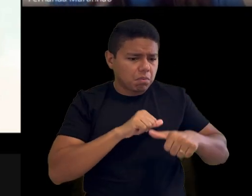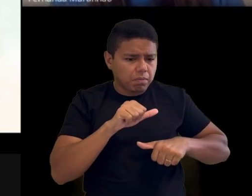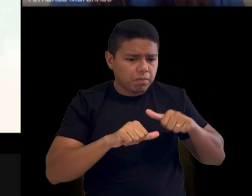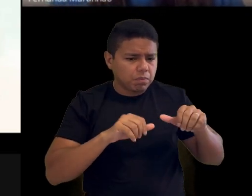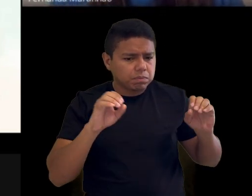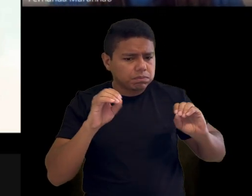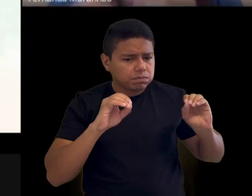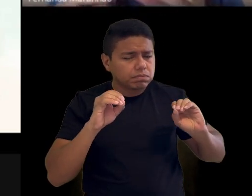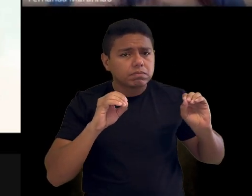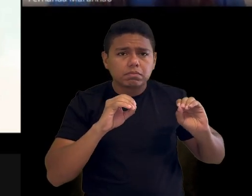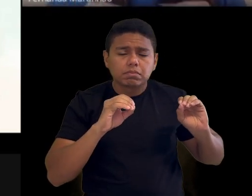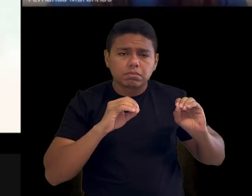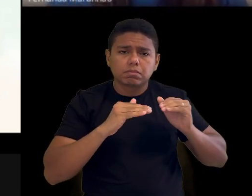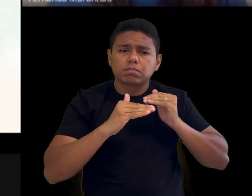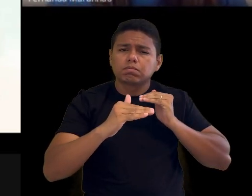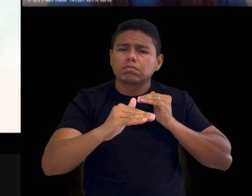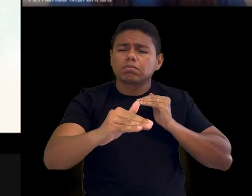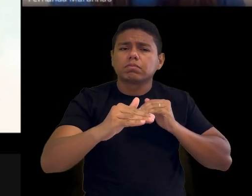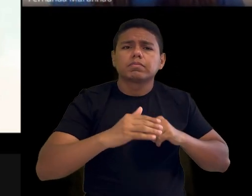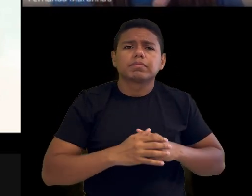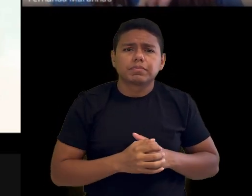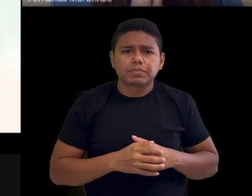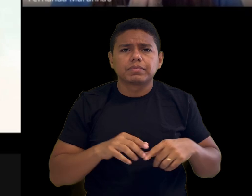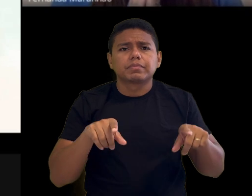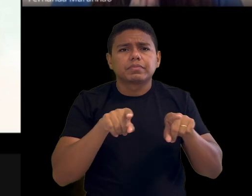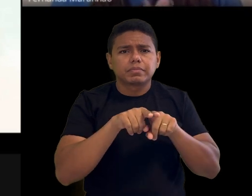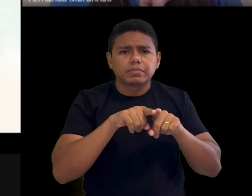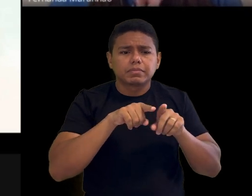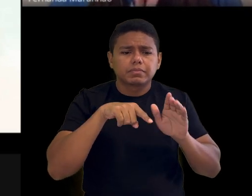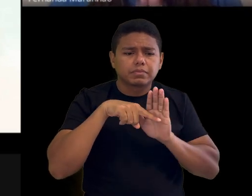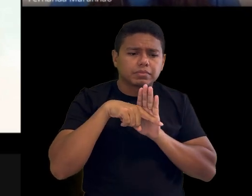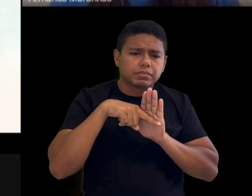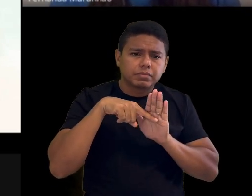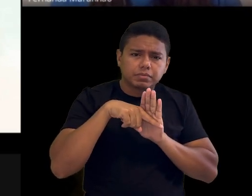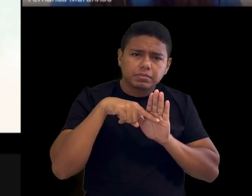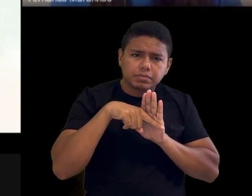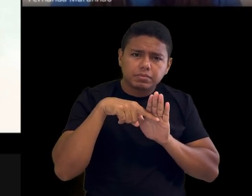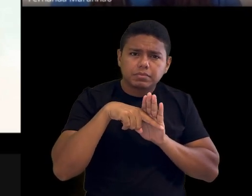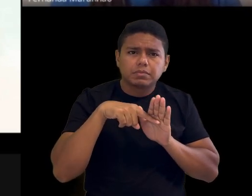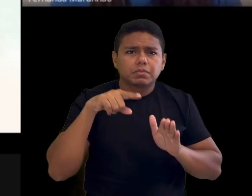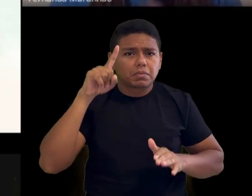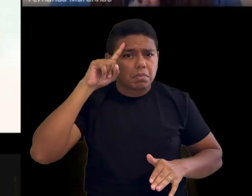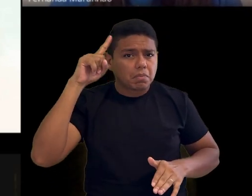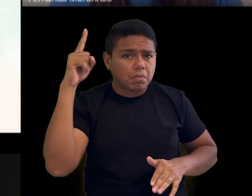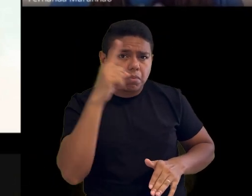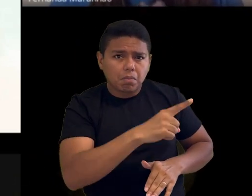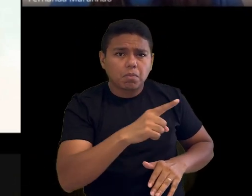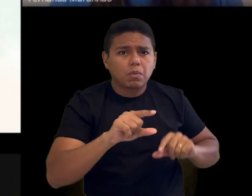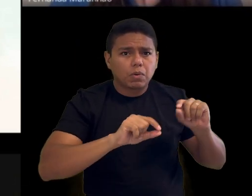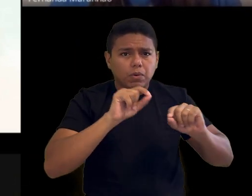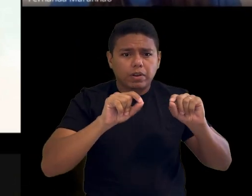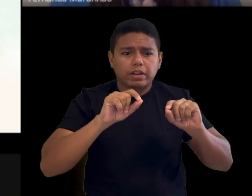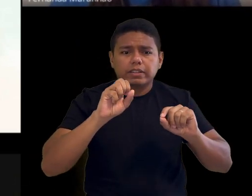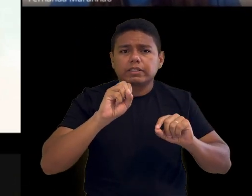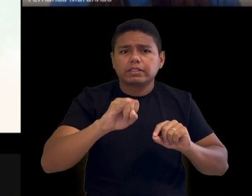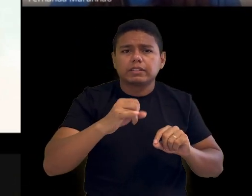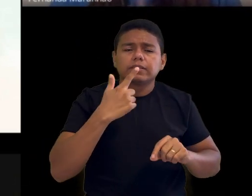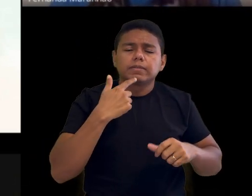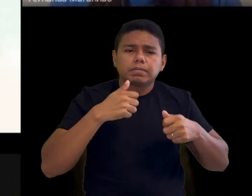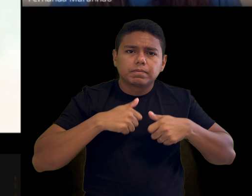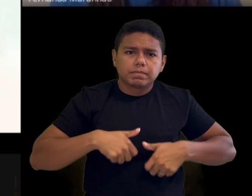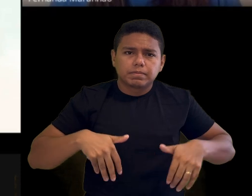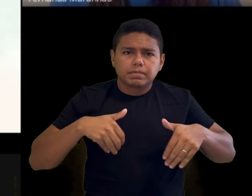realização do exame especular, que é mandatória, gente, em casos de sangramento vaginal. Não deve ser realizado o